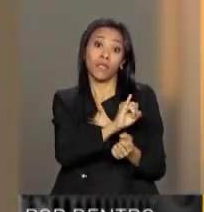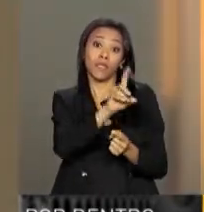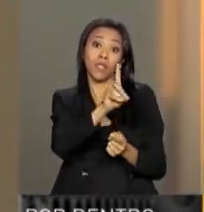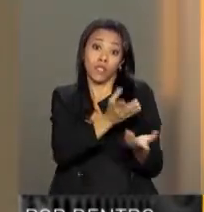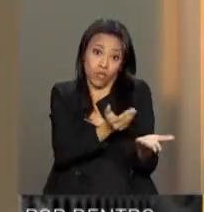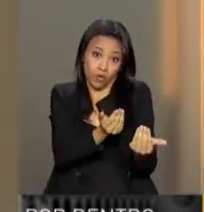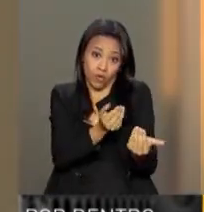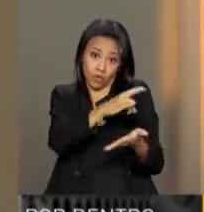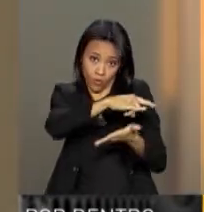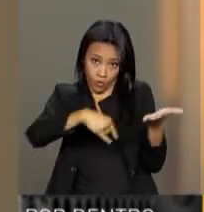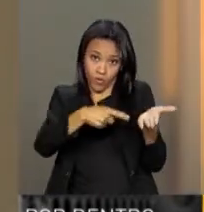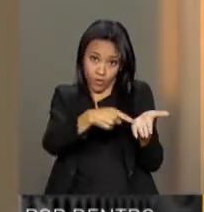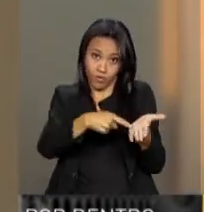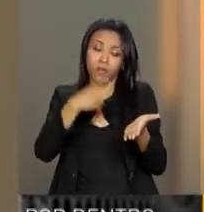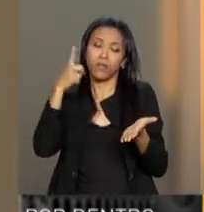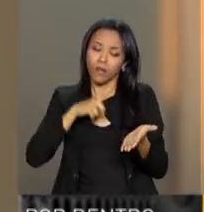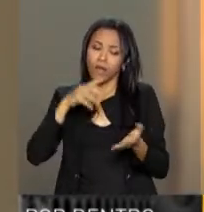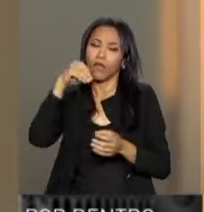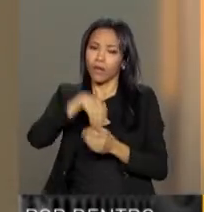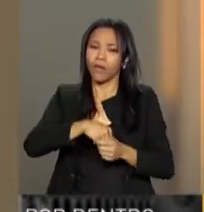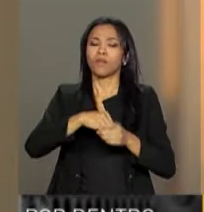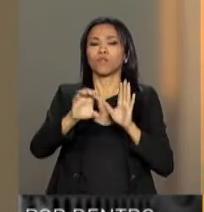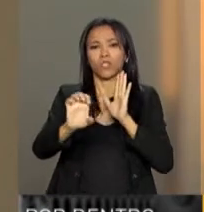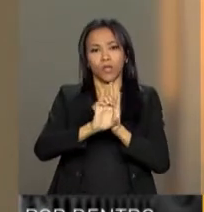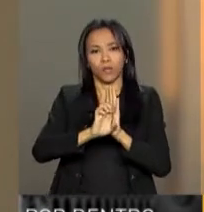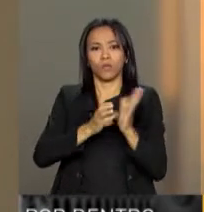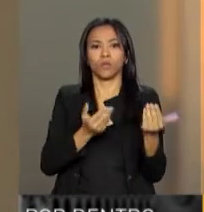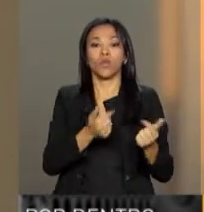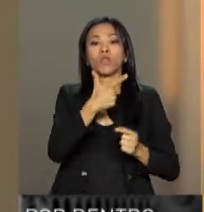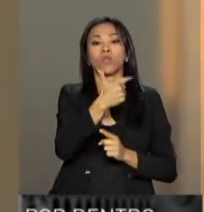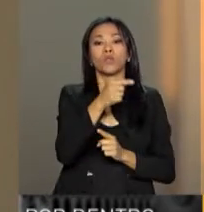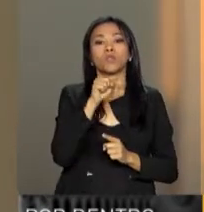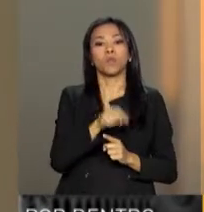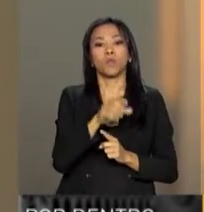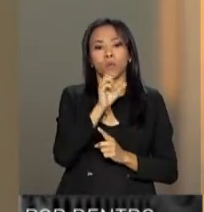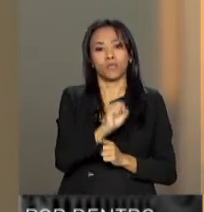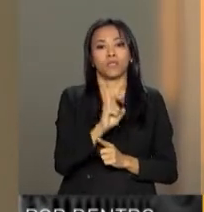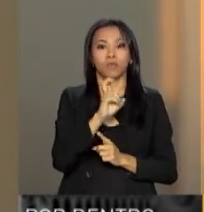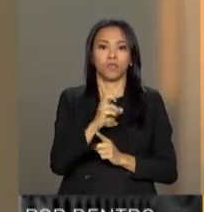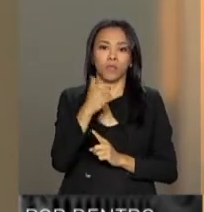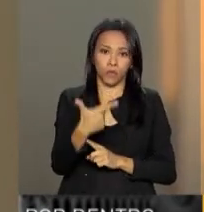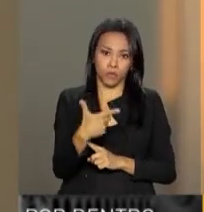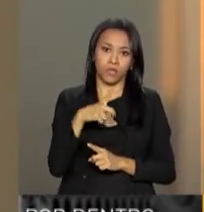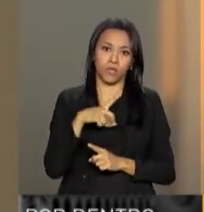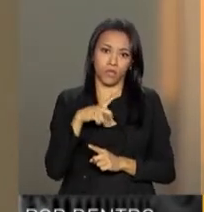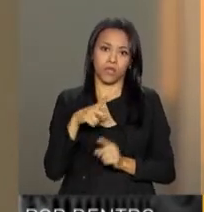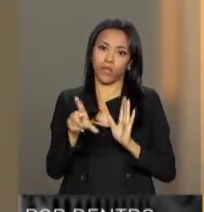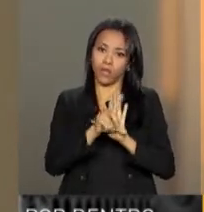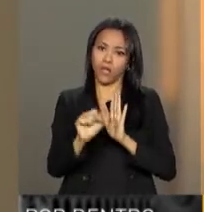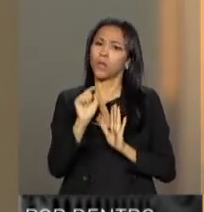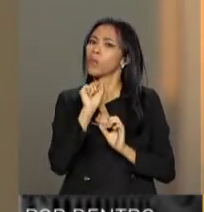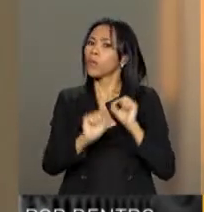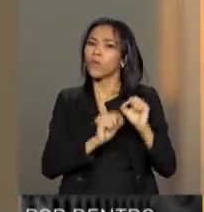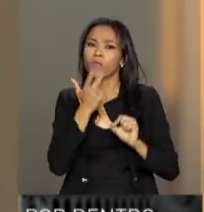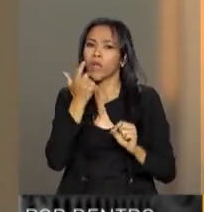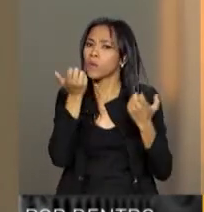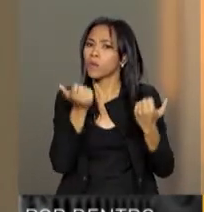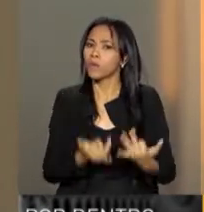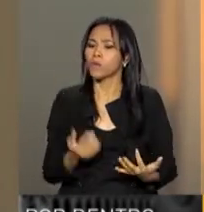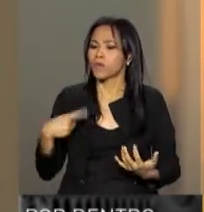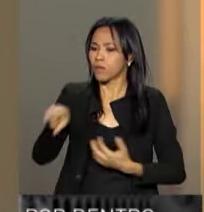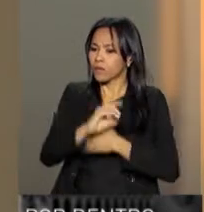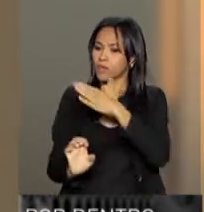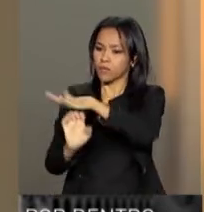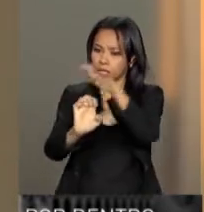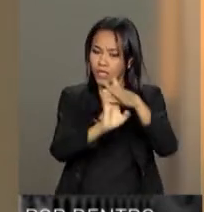está previsto no estatuto da juventude além 2.852 ela prevê que os empresários da